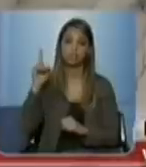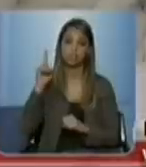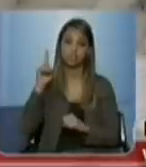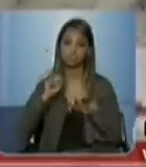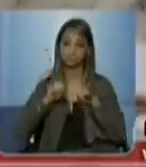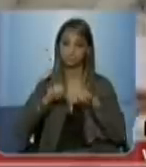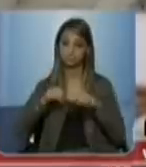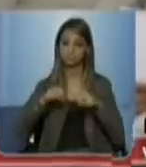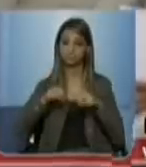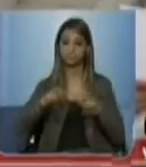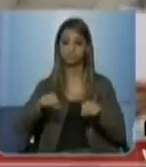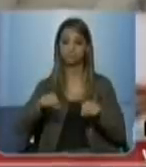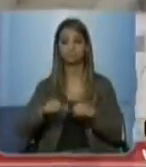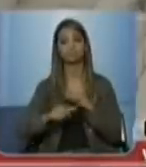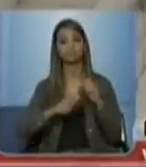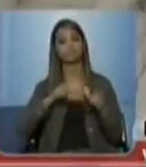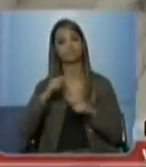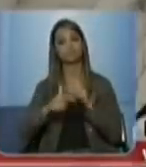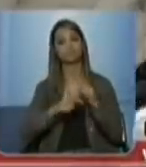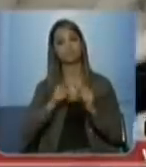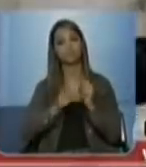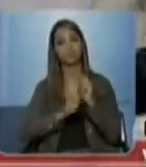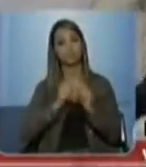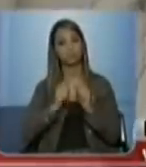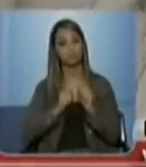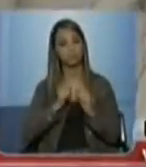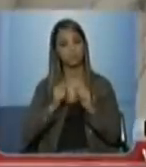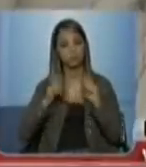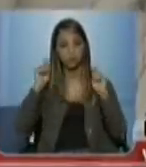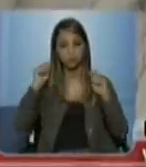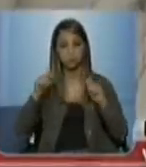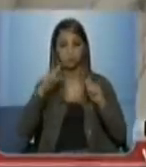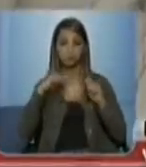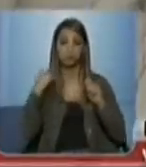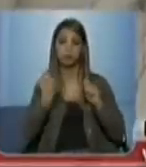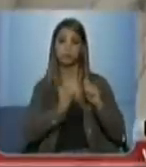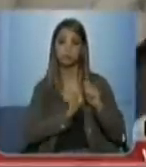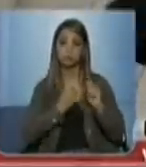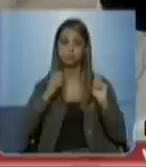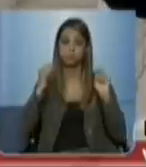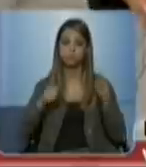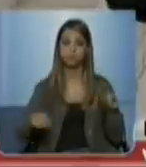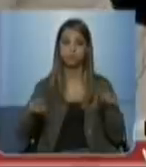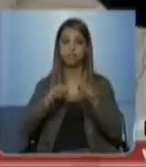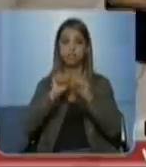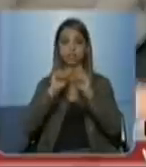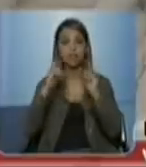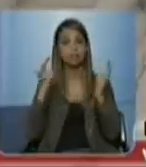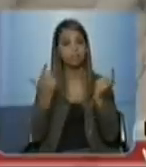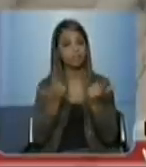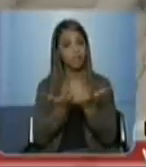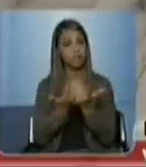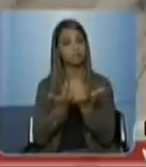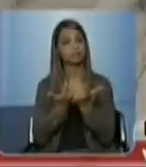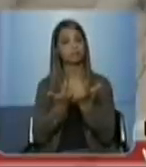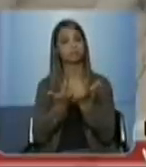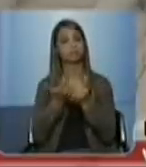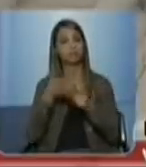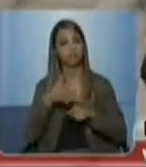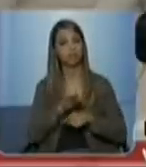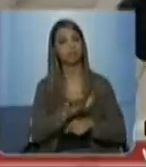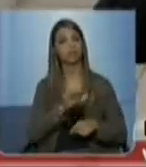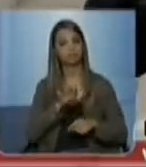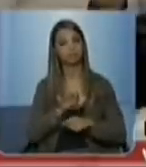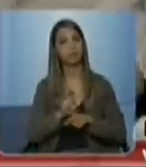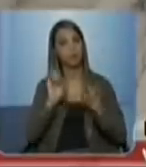nessa comissão atividades econômicas para que nós possamos também que a Assembleia Legislativa possa dar a sua